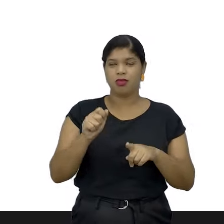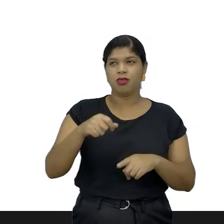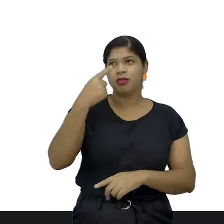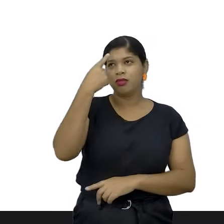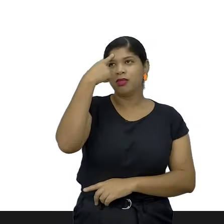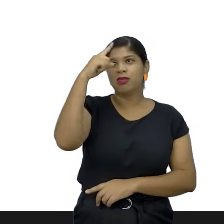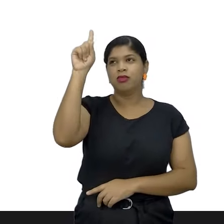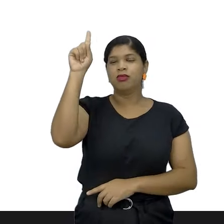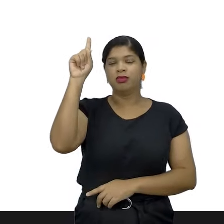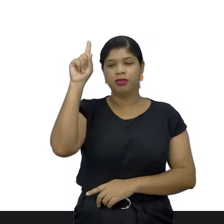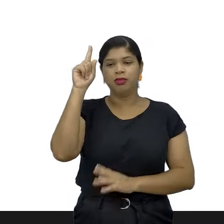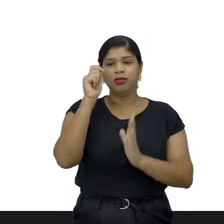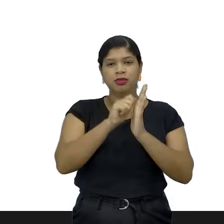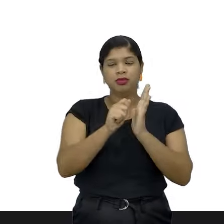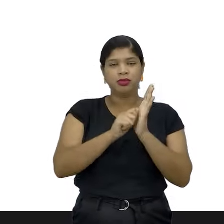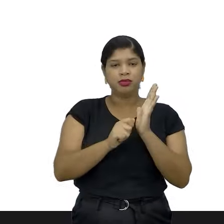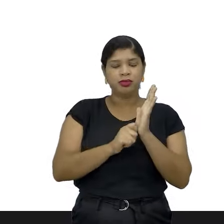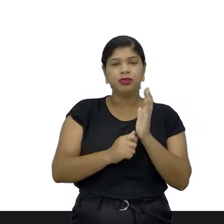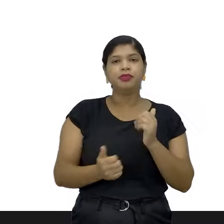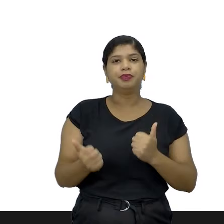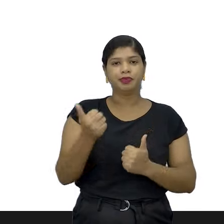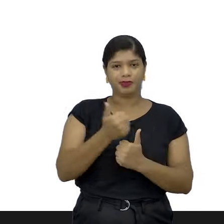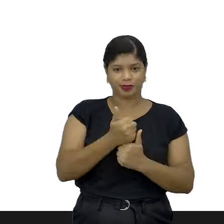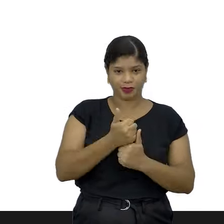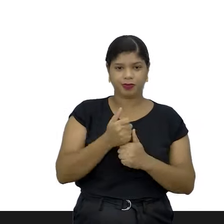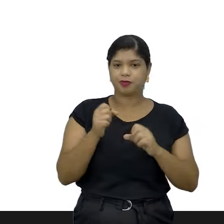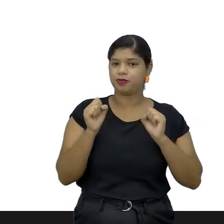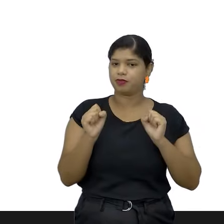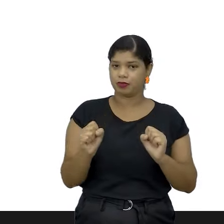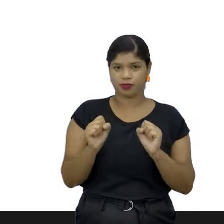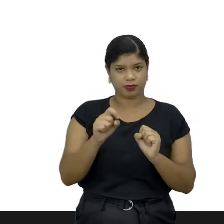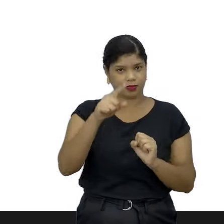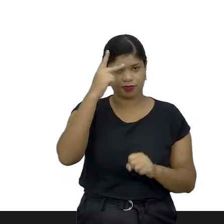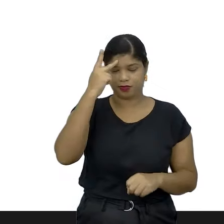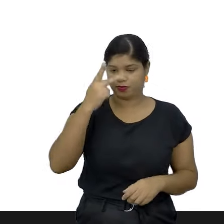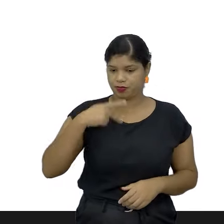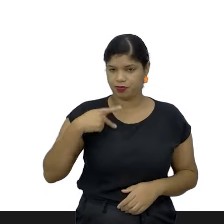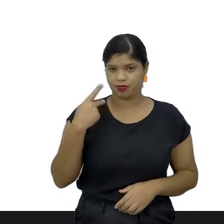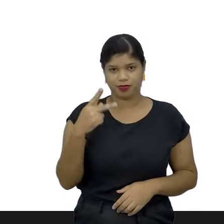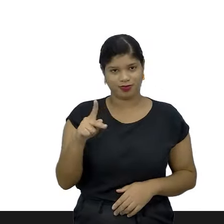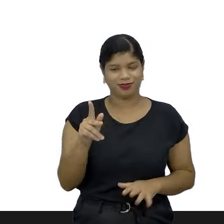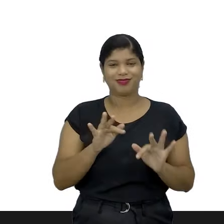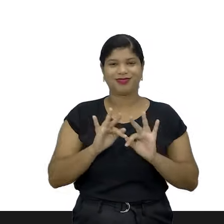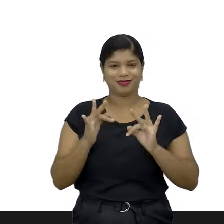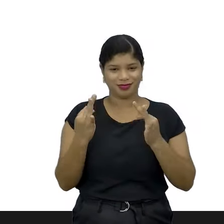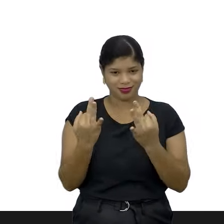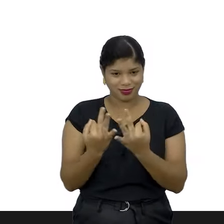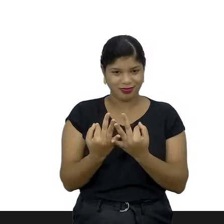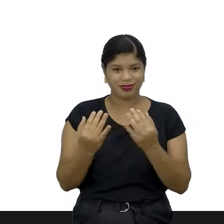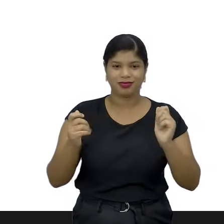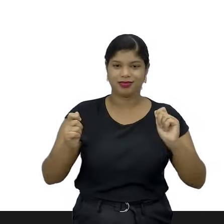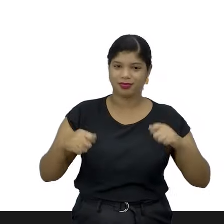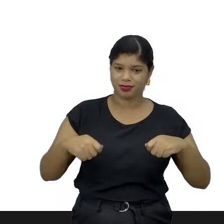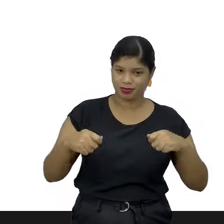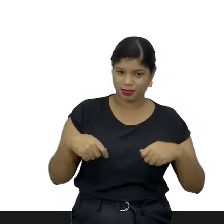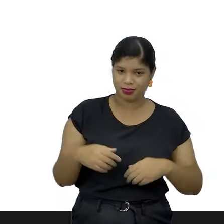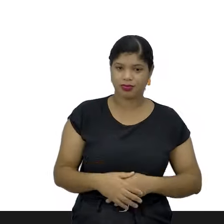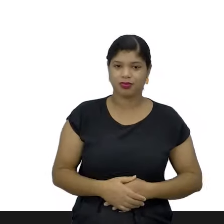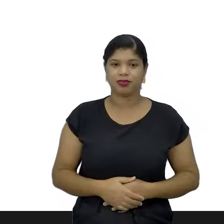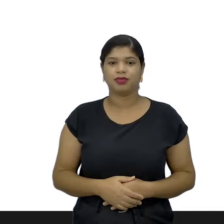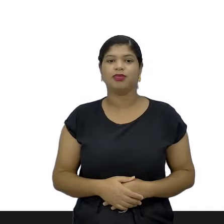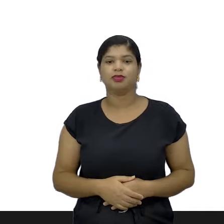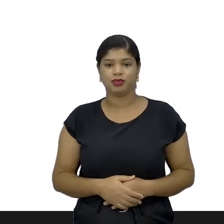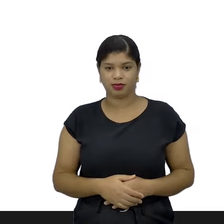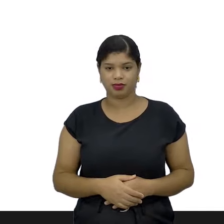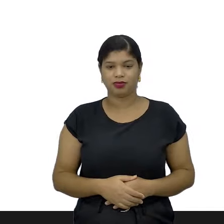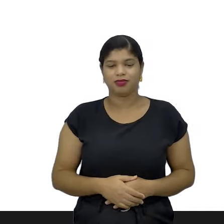no material, né, substituir a que está no material por uma que seja de fato da família de vocês, né, isso